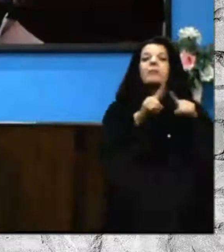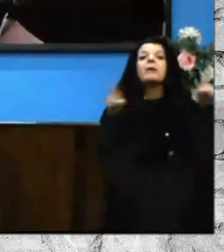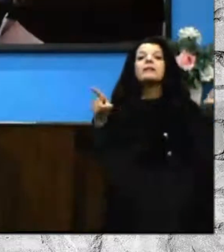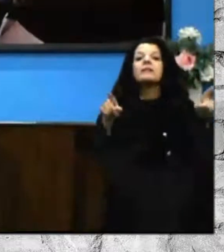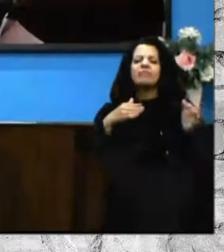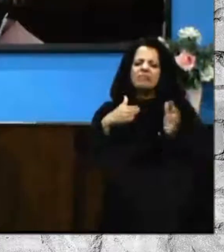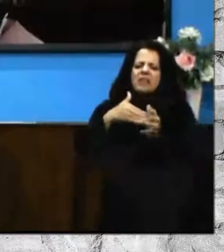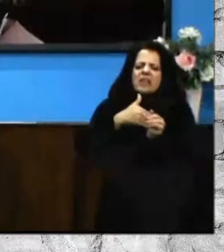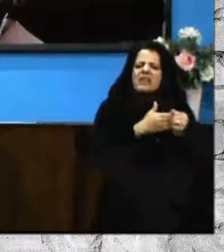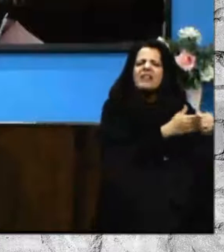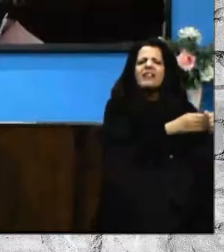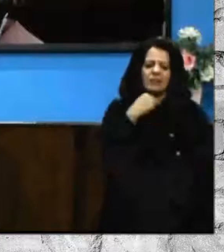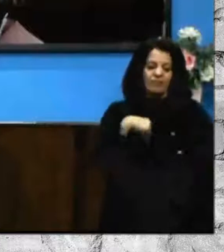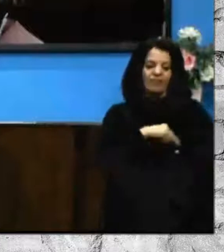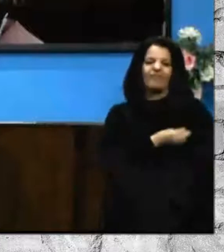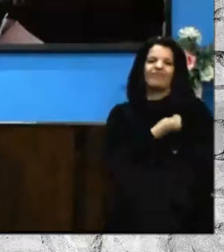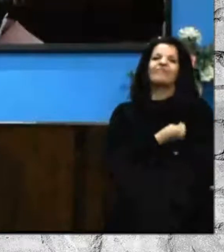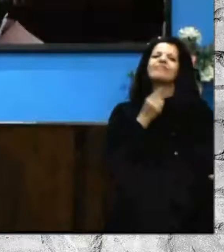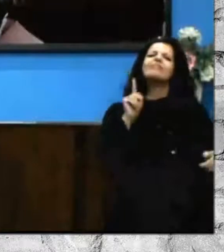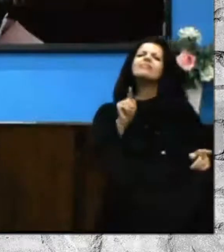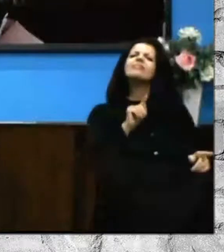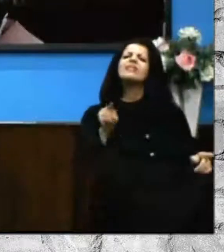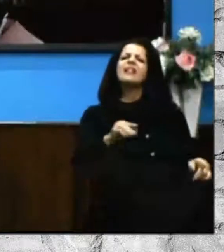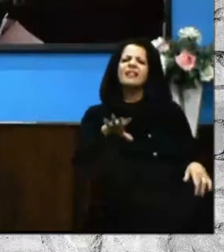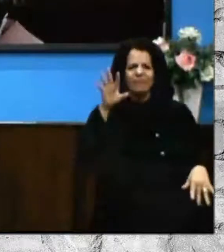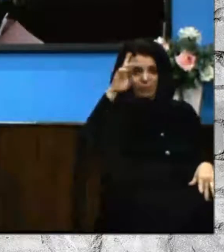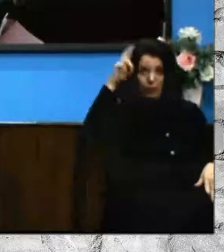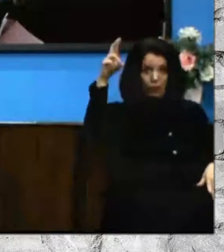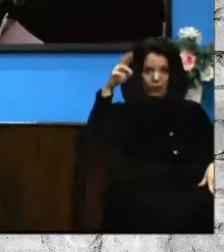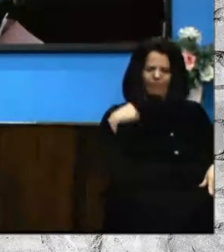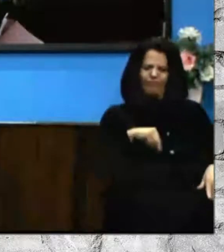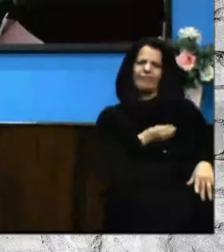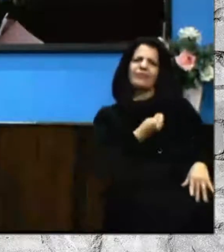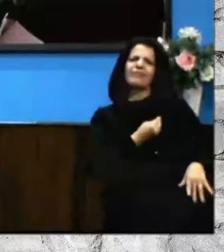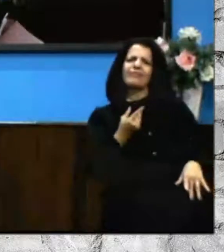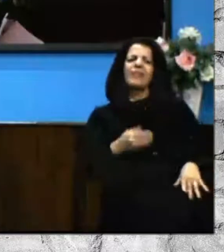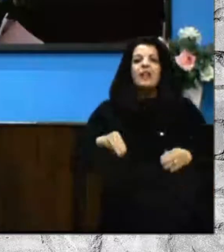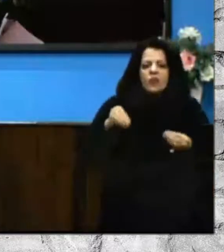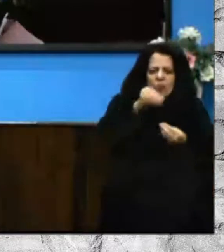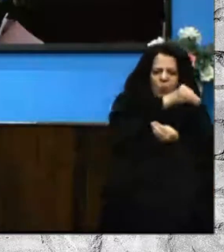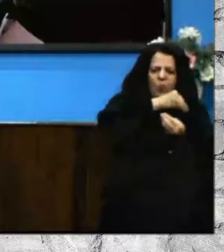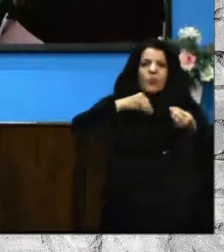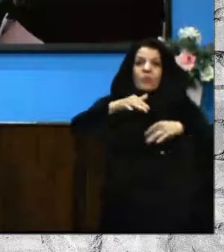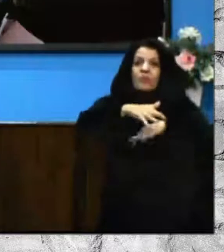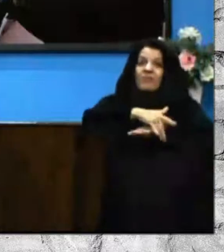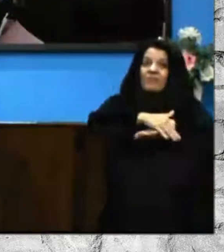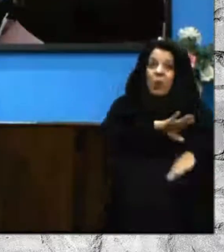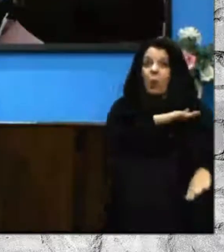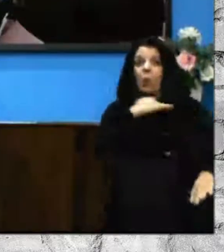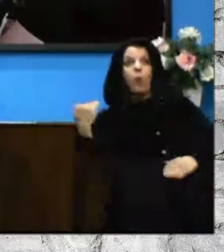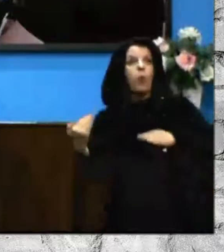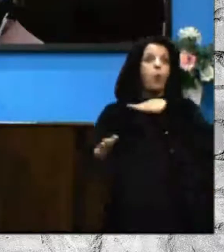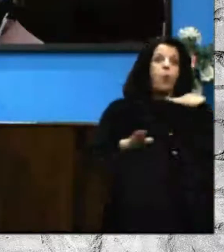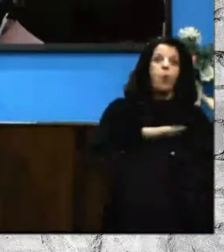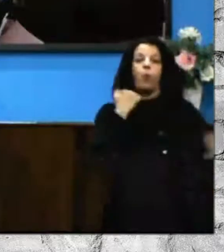guiando a nossa vida. Quem está guiando? Nós estamos no meio de uma epidemia mortal. Não é brincadeira. O número de mortos